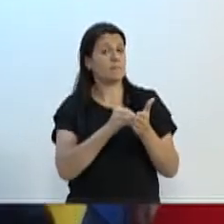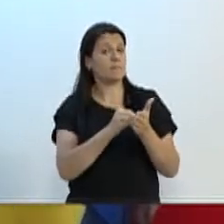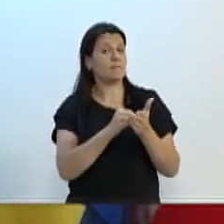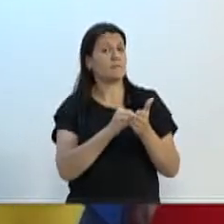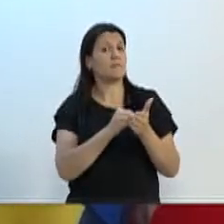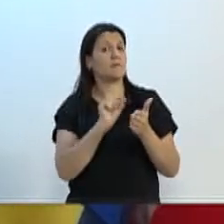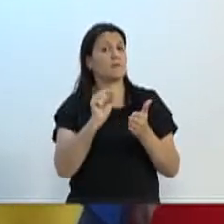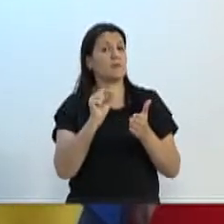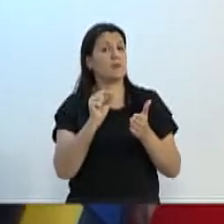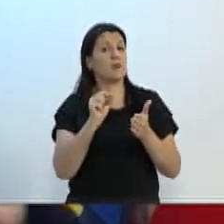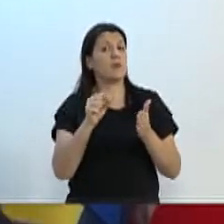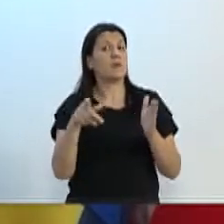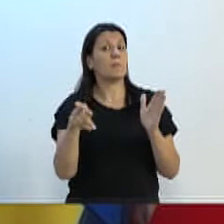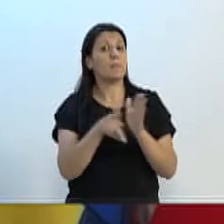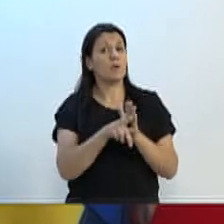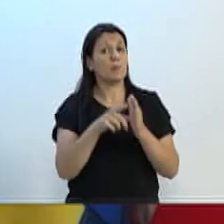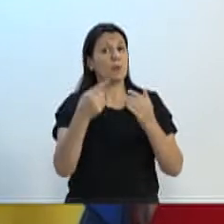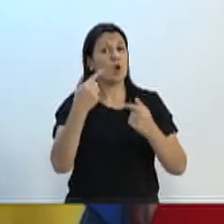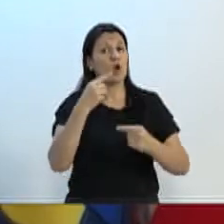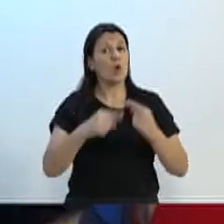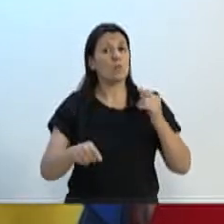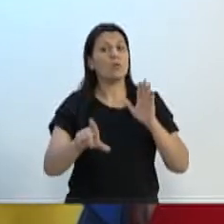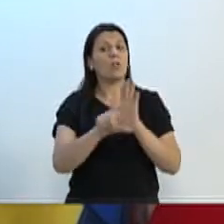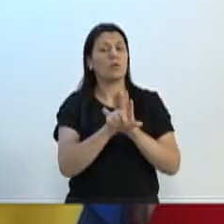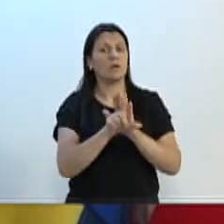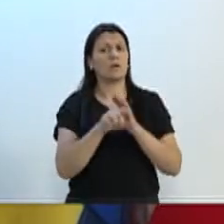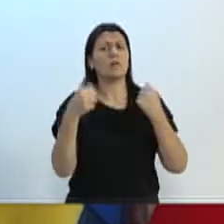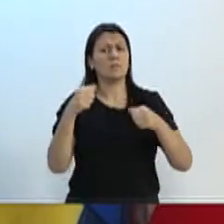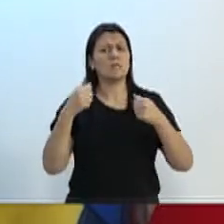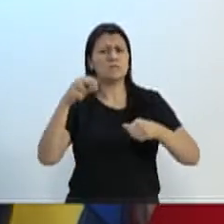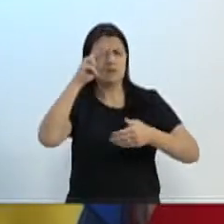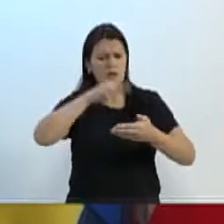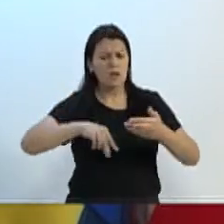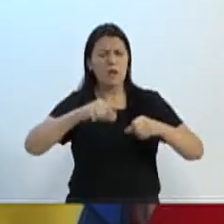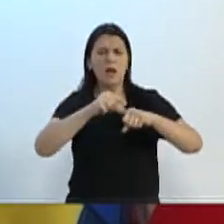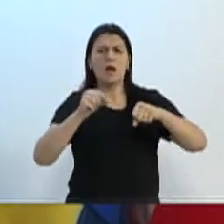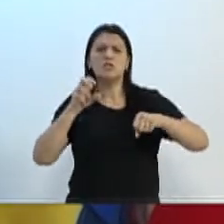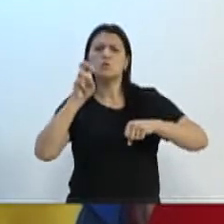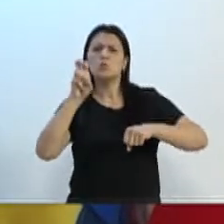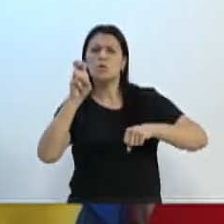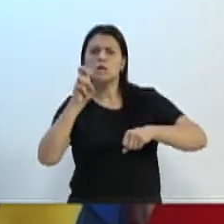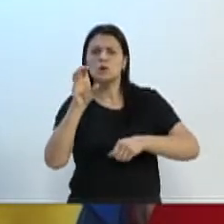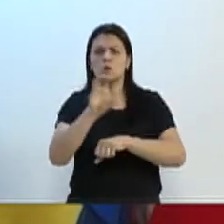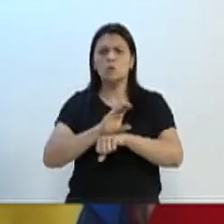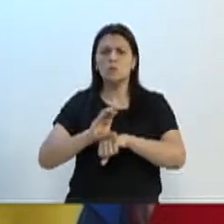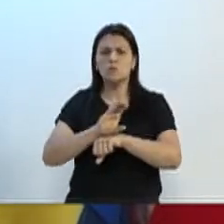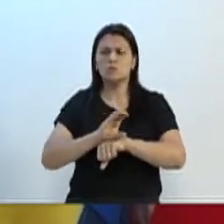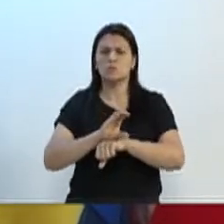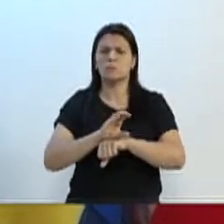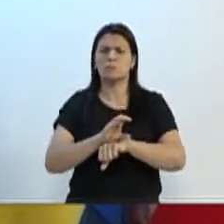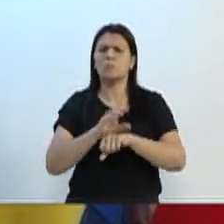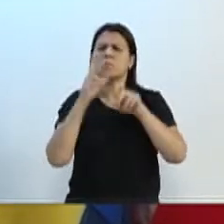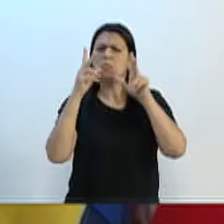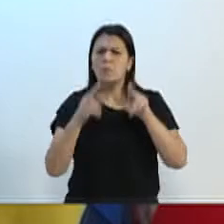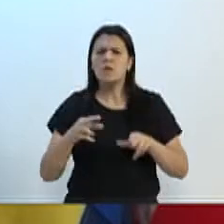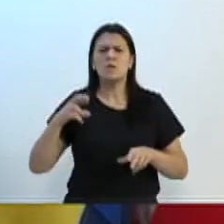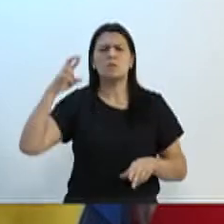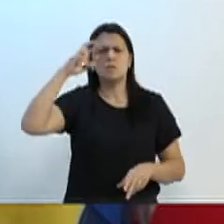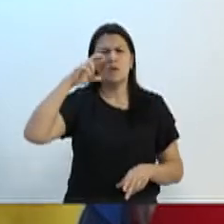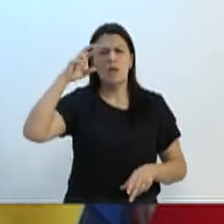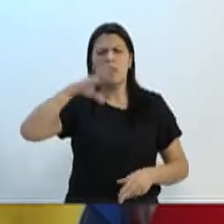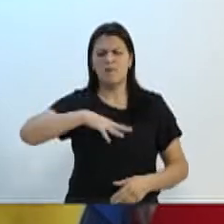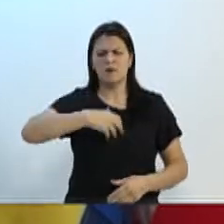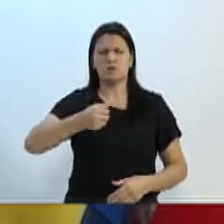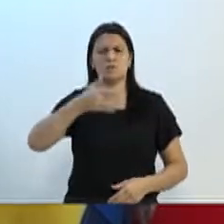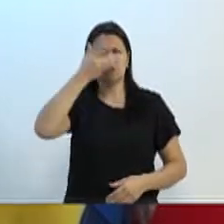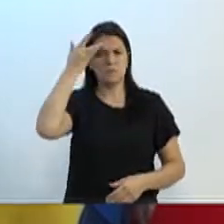universitário, tem que ler o artigo 5º da Constituição, é uma questão de discriminação, e essas atitudes, sejam na live que foi colocada diante de uma